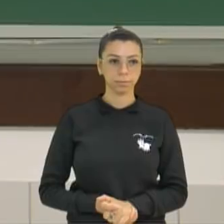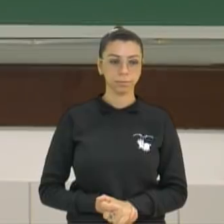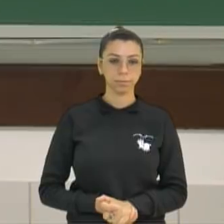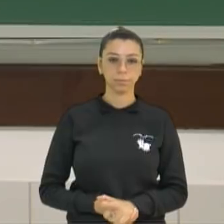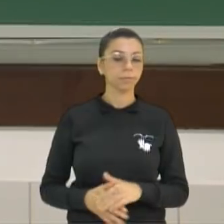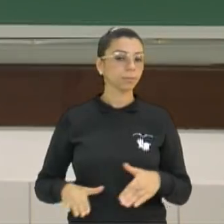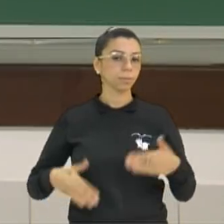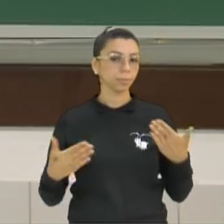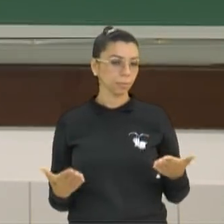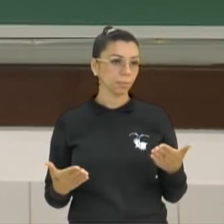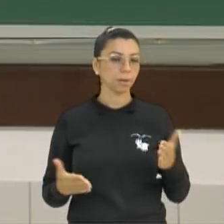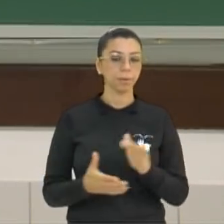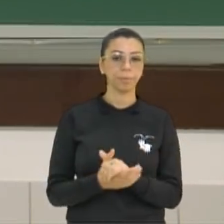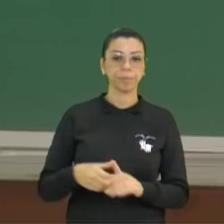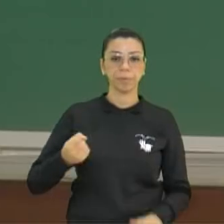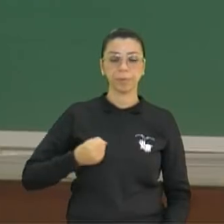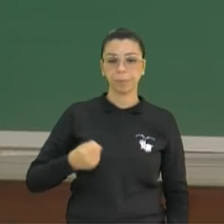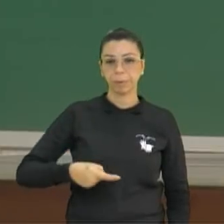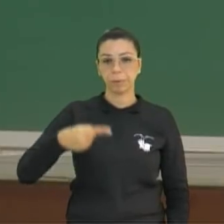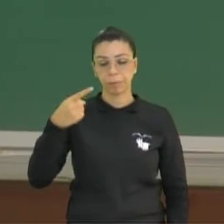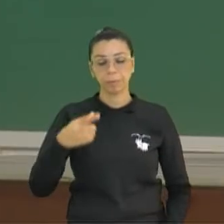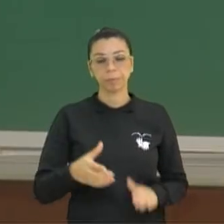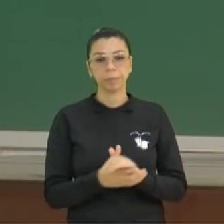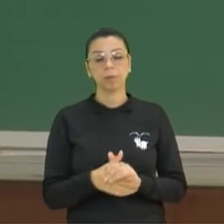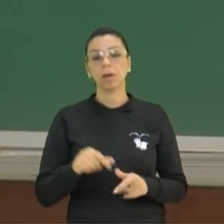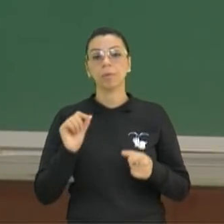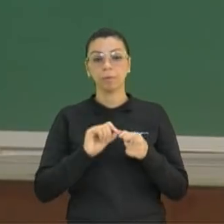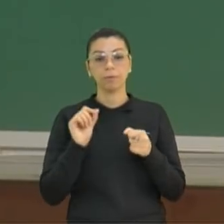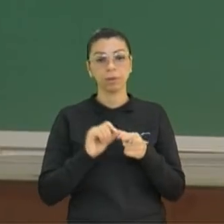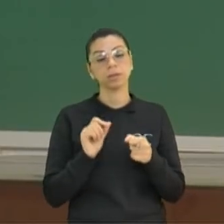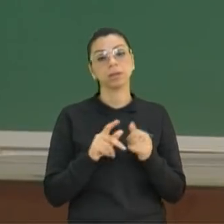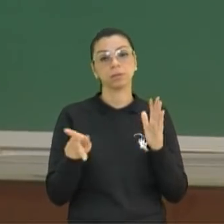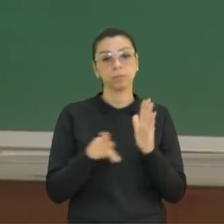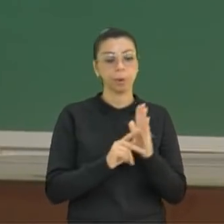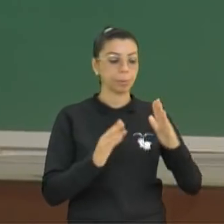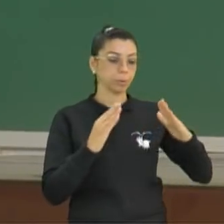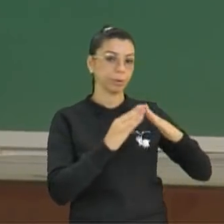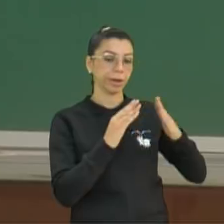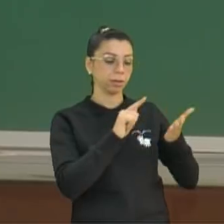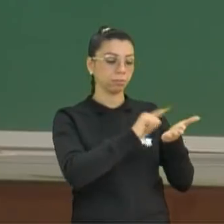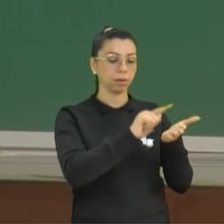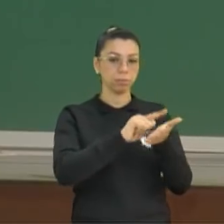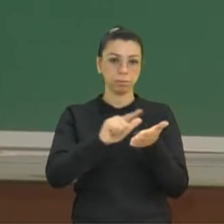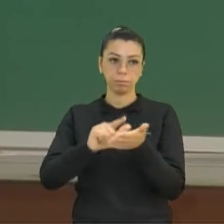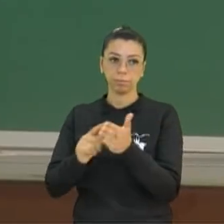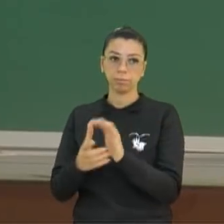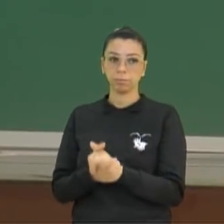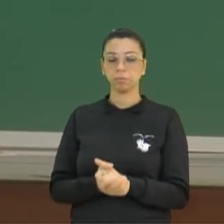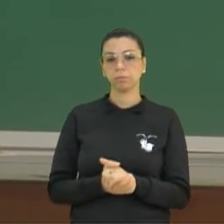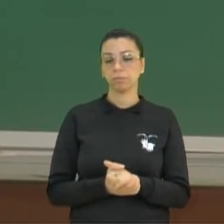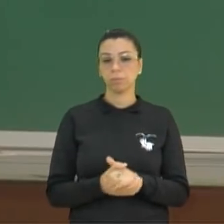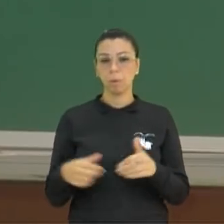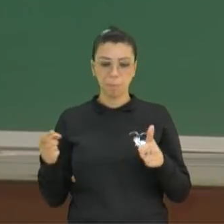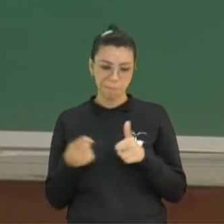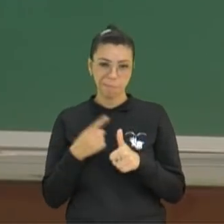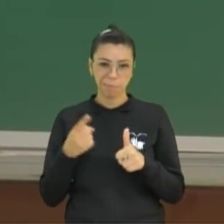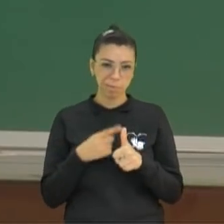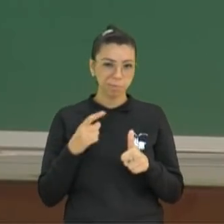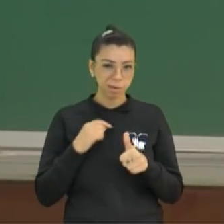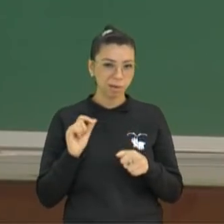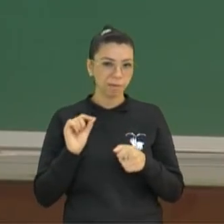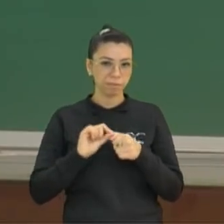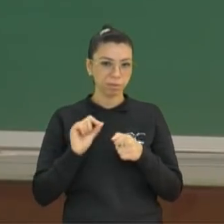Daí, então, household chores são aquelas atividades domésticas, né? Do the classroom é uma atividade doméstica, fazer a lição de